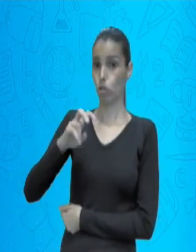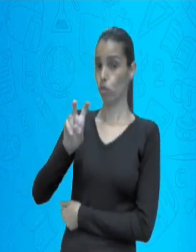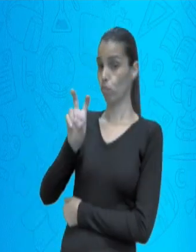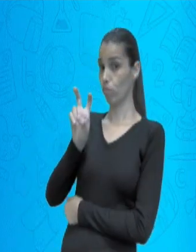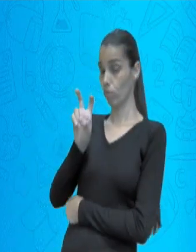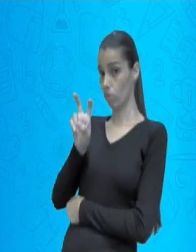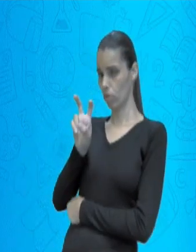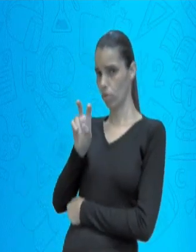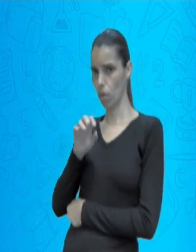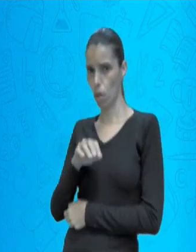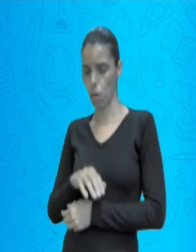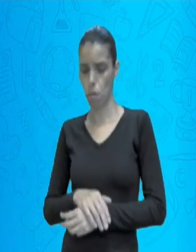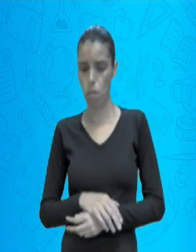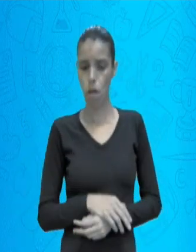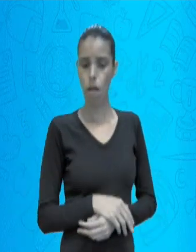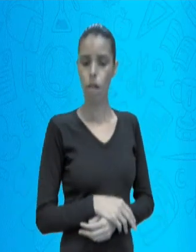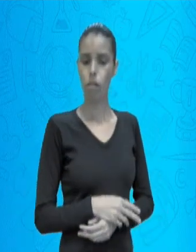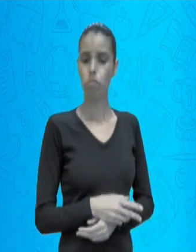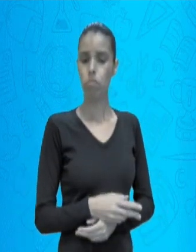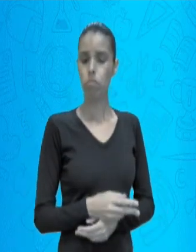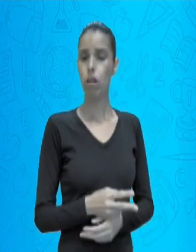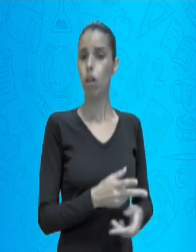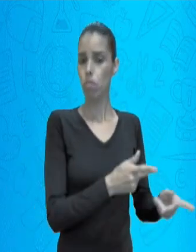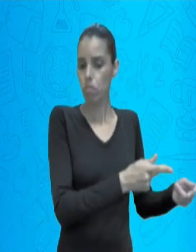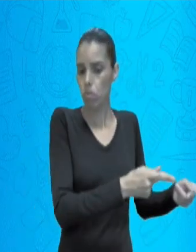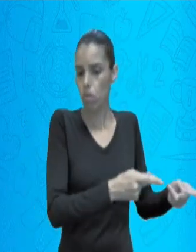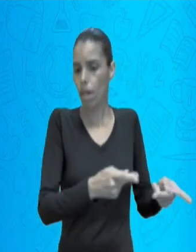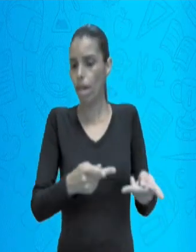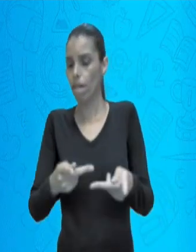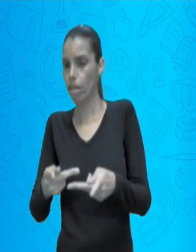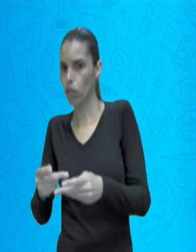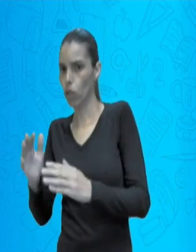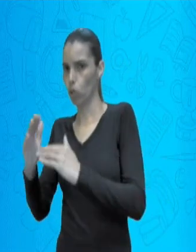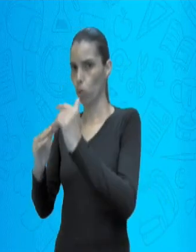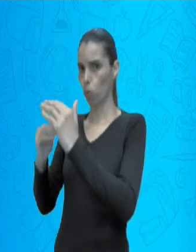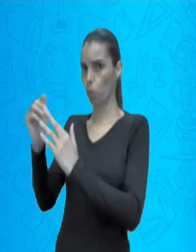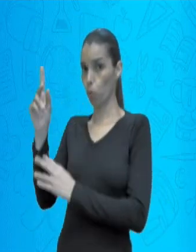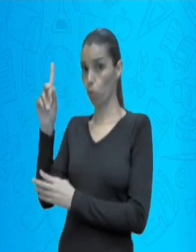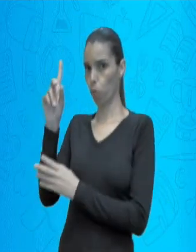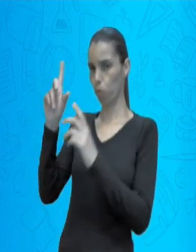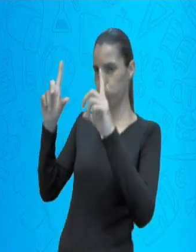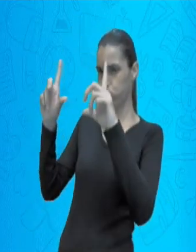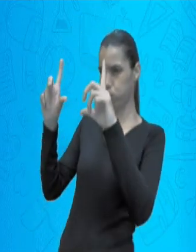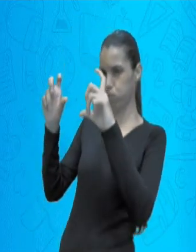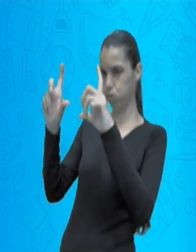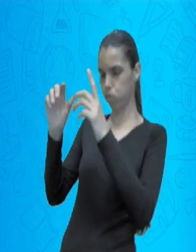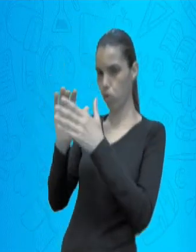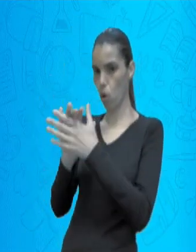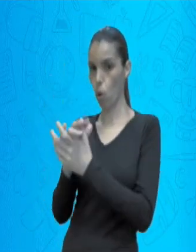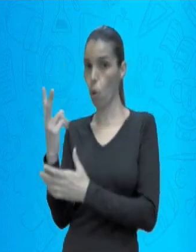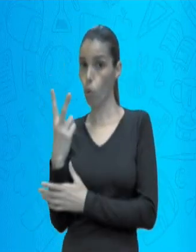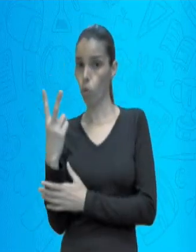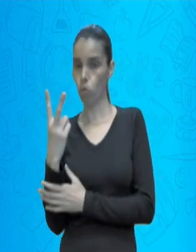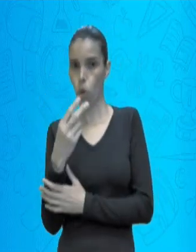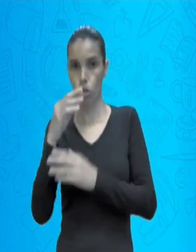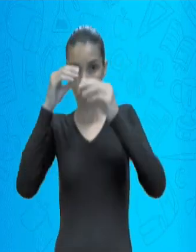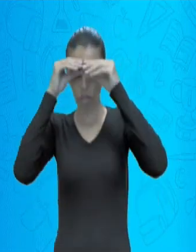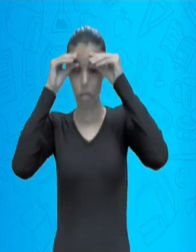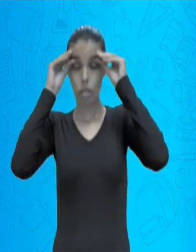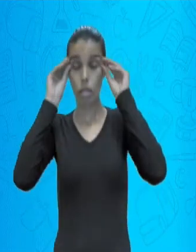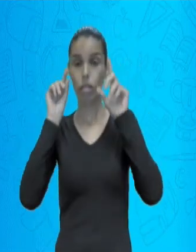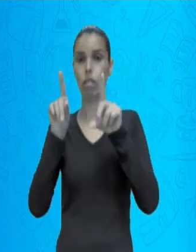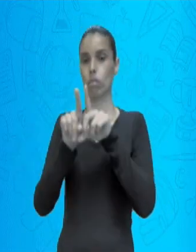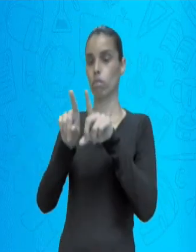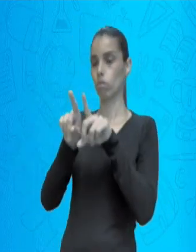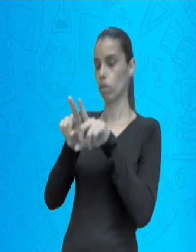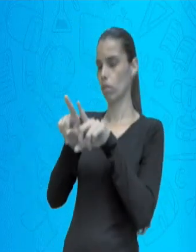anos, recebendo a visita do fotógrafo, ele e o irmão foram tirar a fotografia,